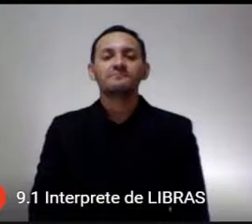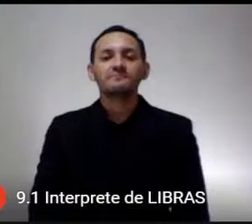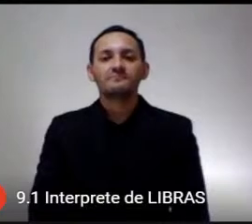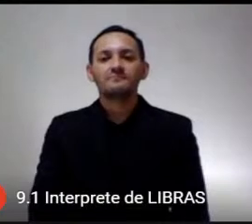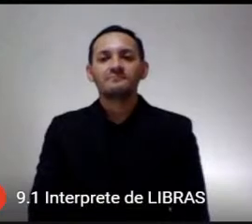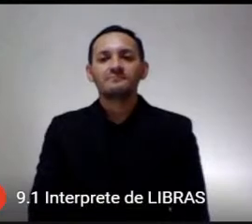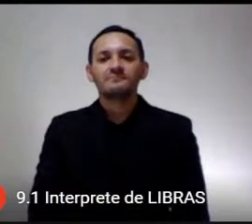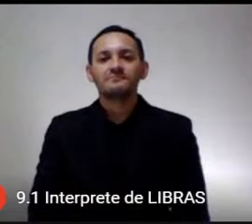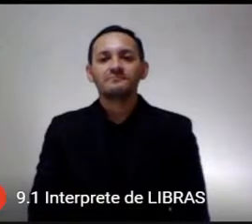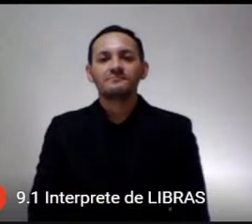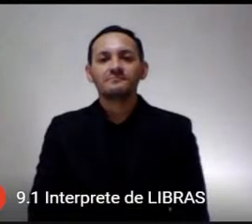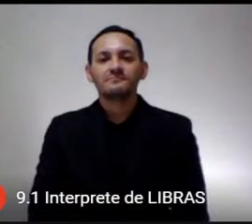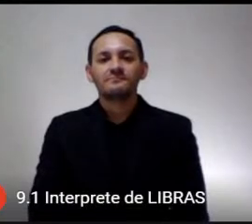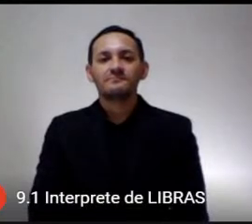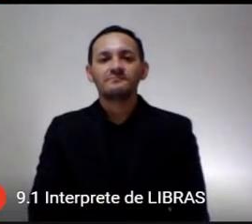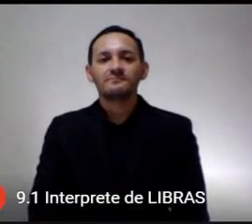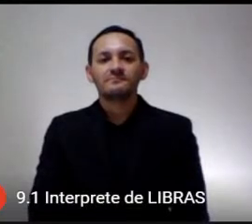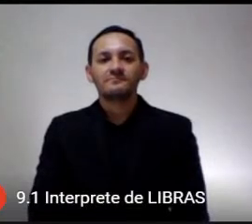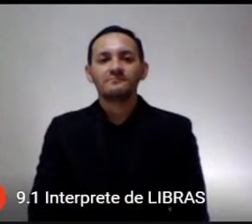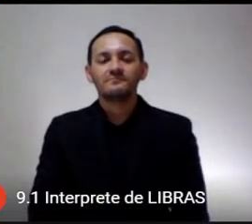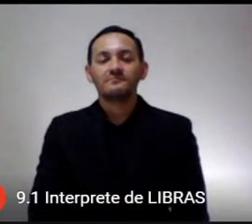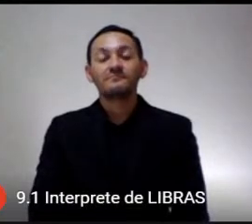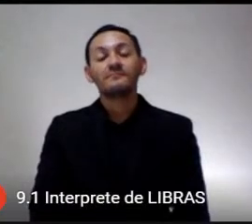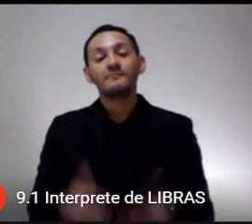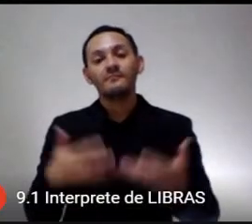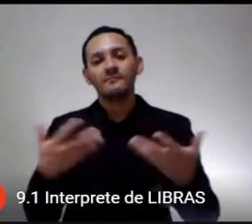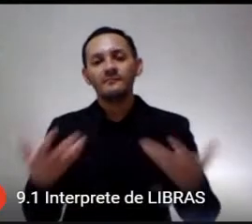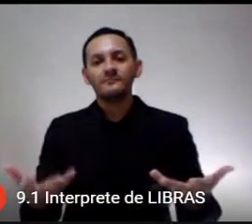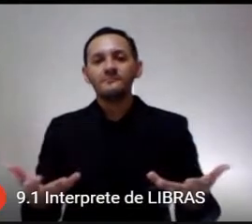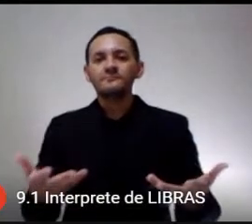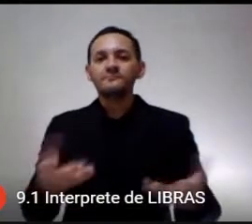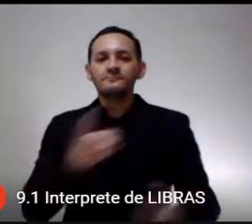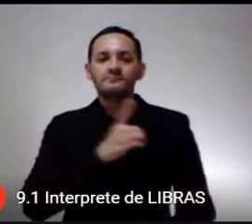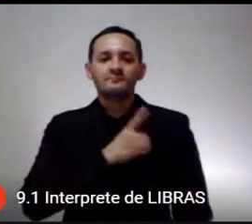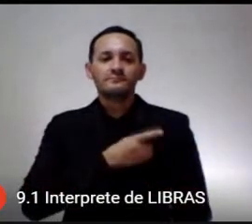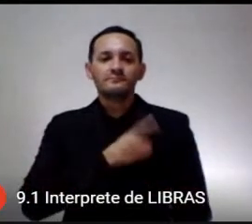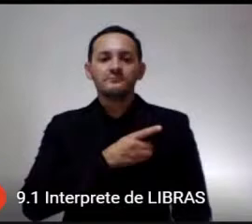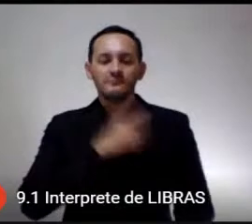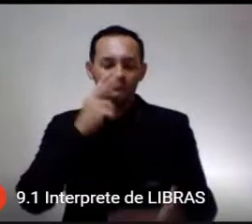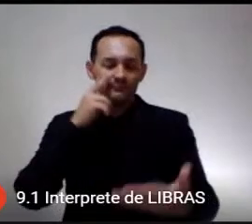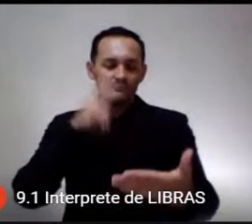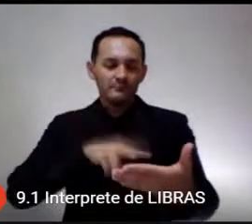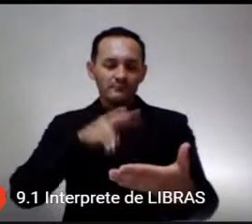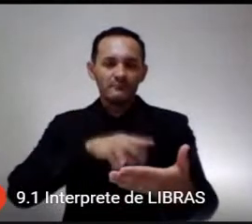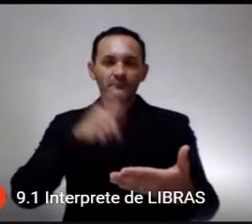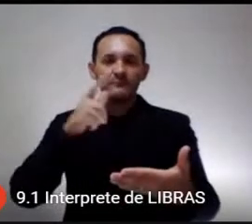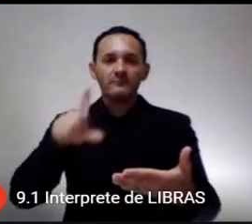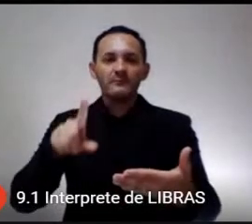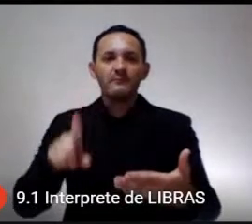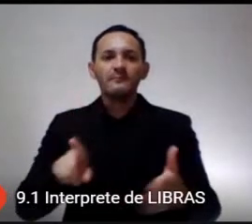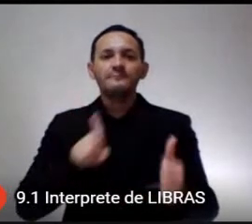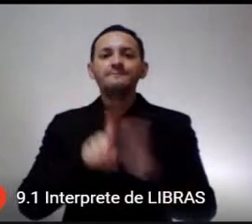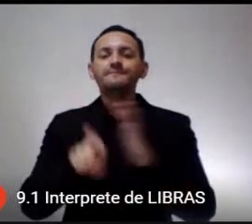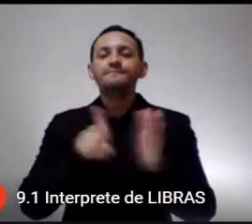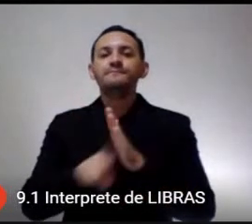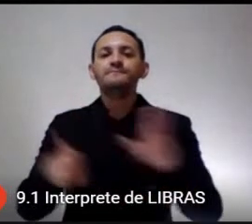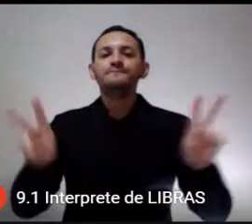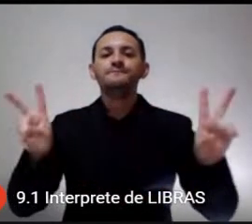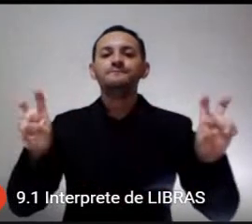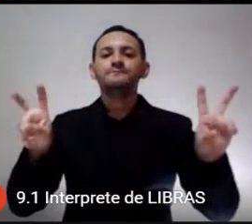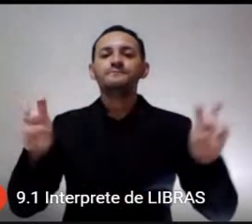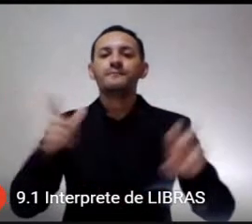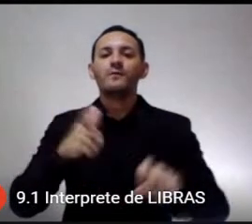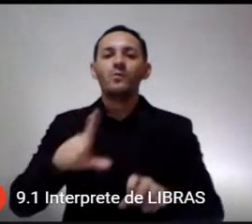Tá certo. Tudo bem. Então, vice-presidente Marco Vidas Boas, e consulta meus pais se há mais alguma questão a ser tratada nessa